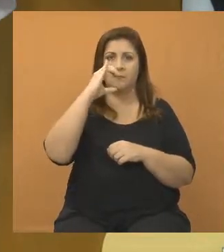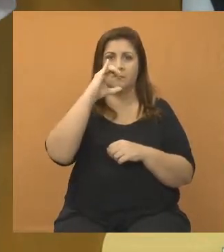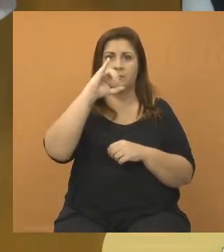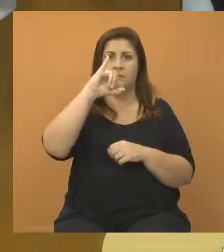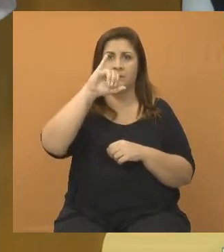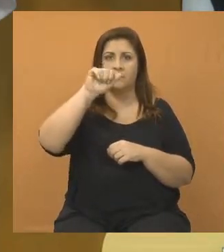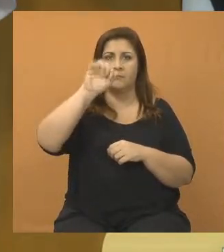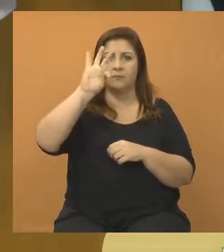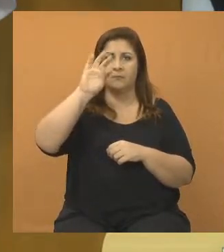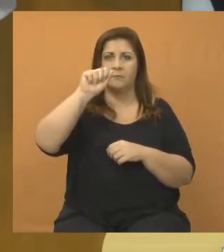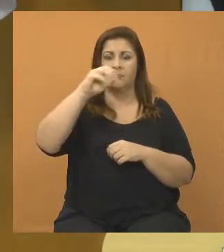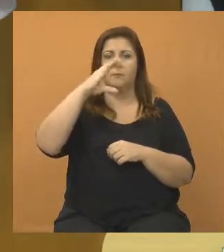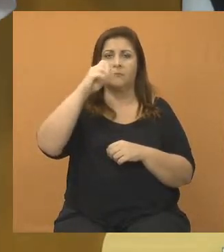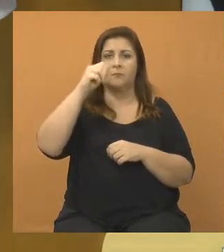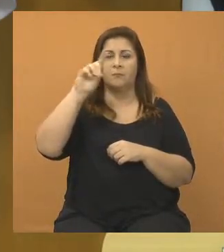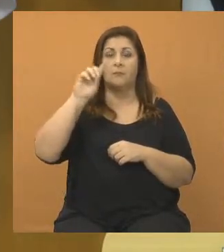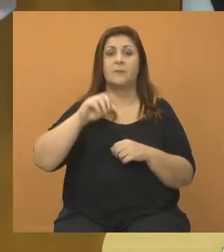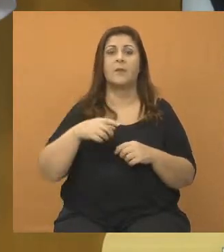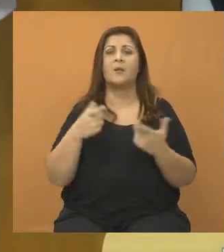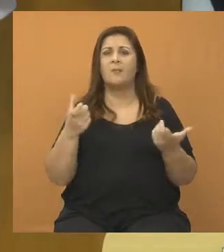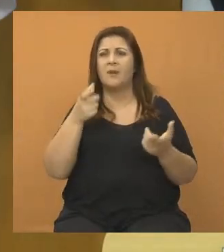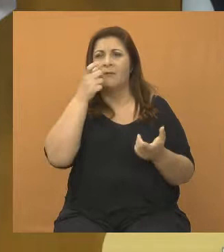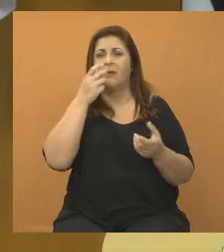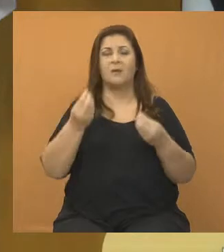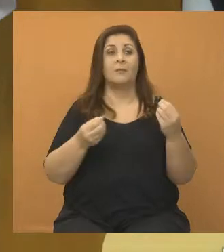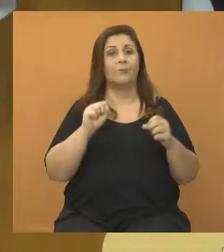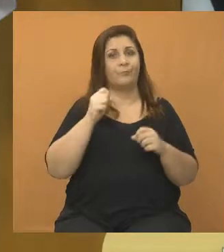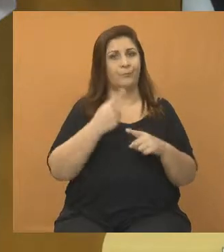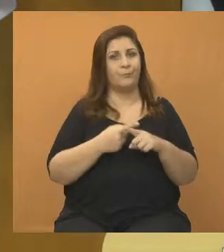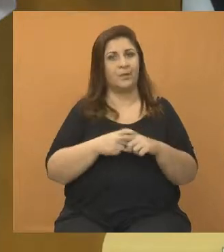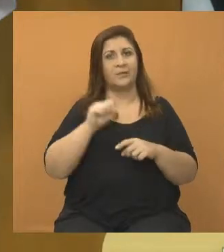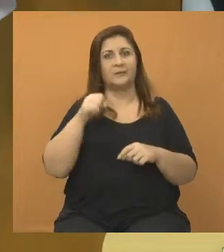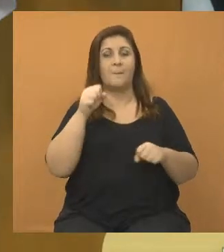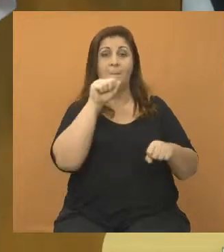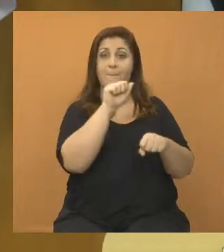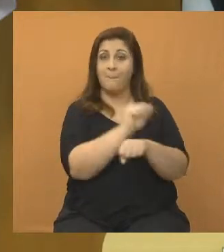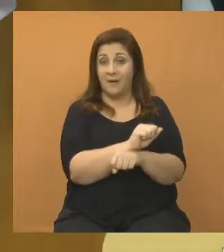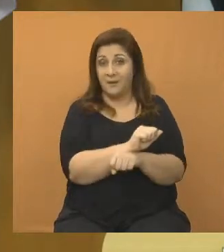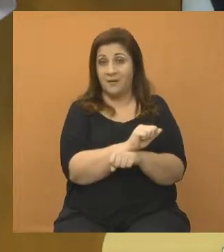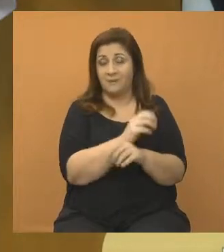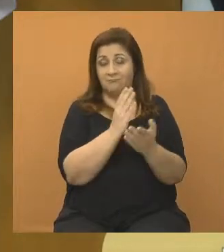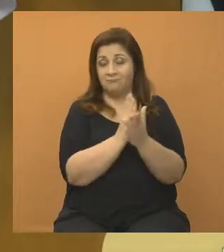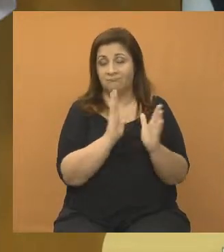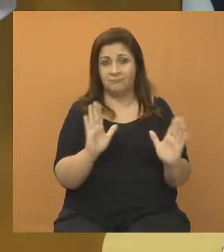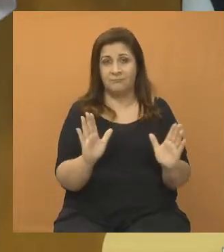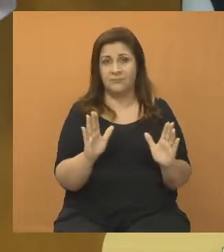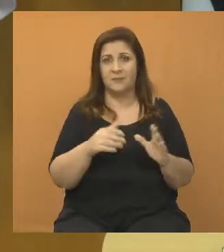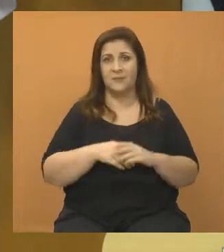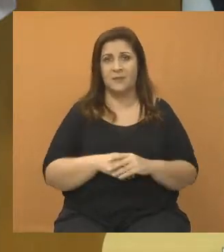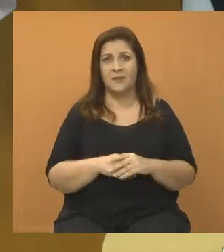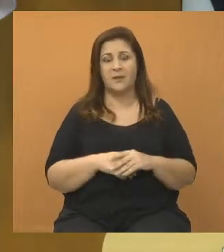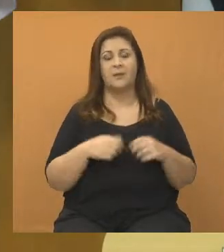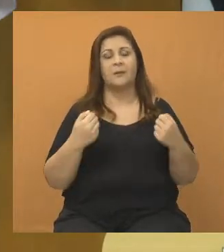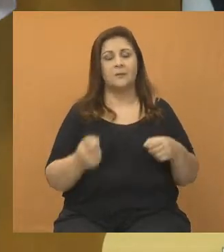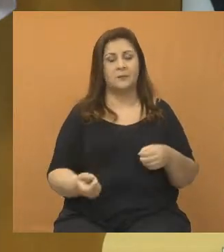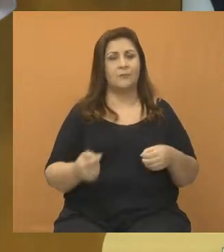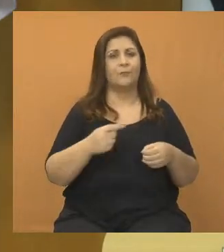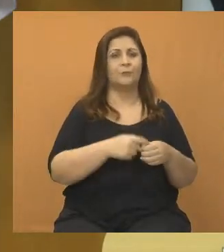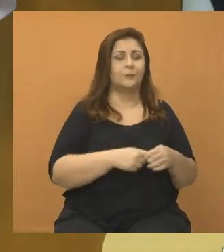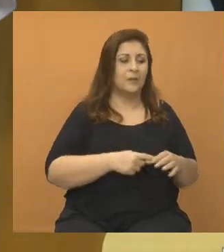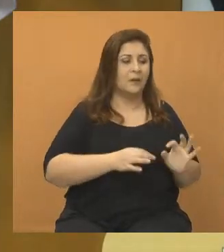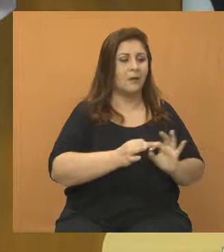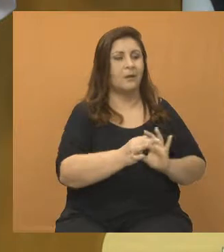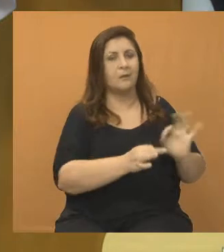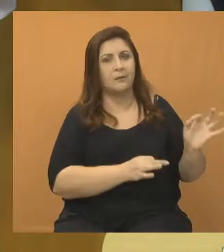de que em ponto a obra estava parada, que uma vez que a obra fica parada, ela deixa de estar naquele ponto e para você